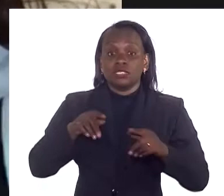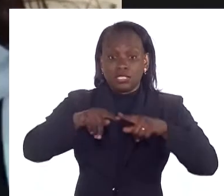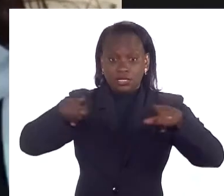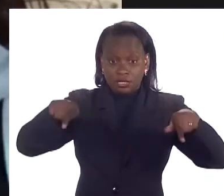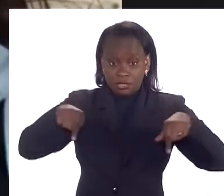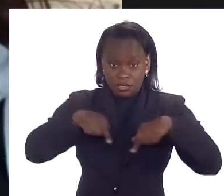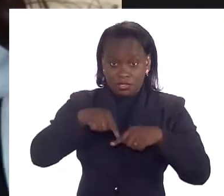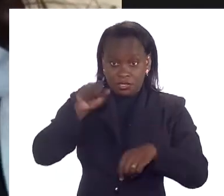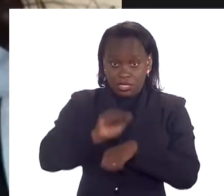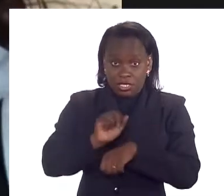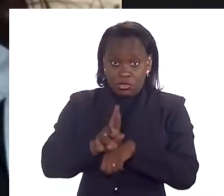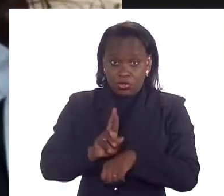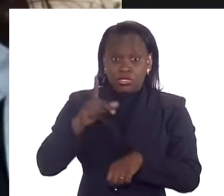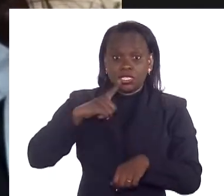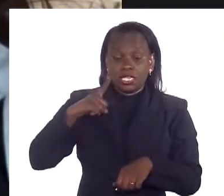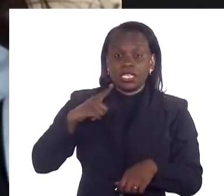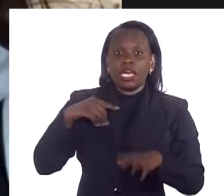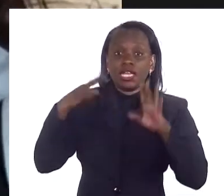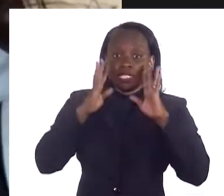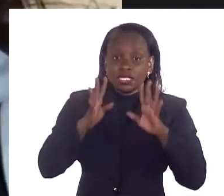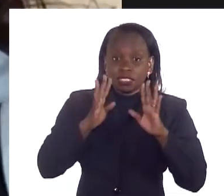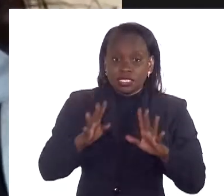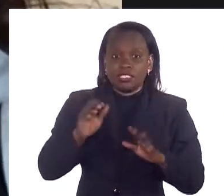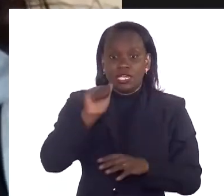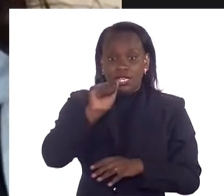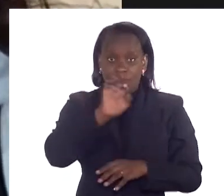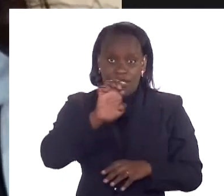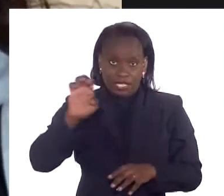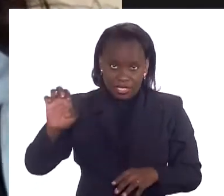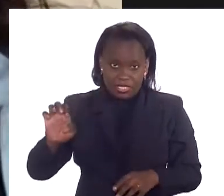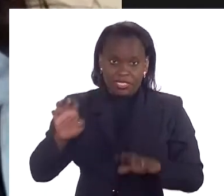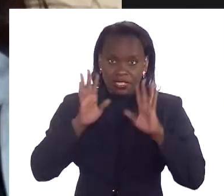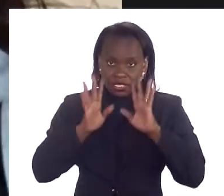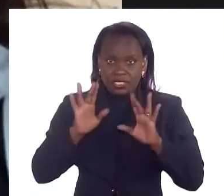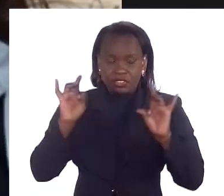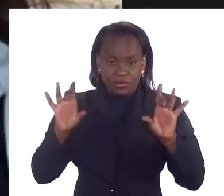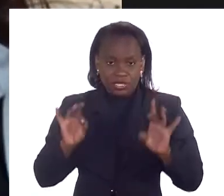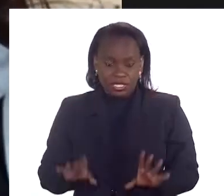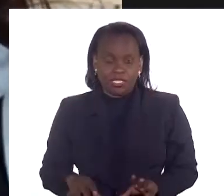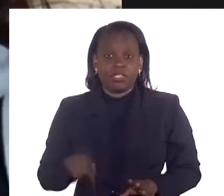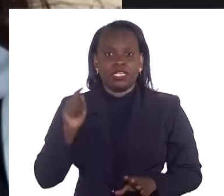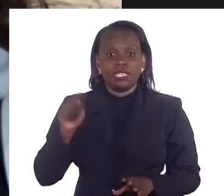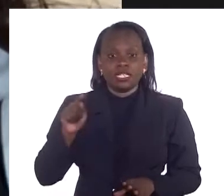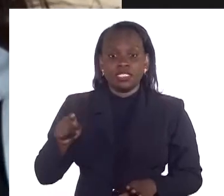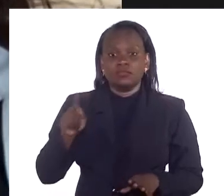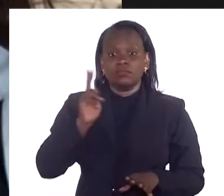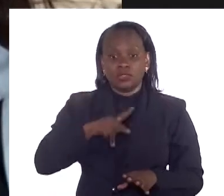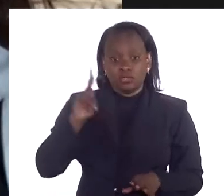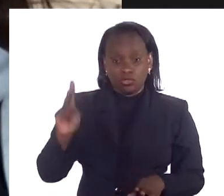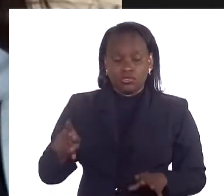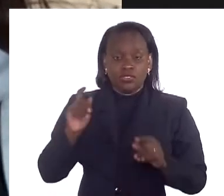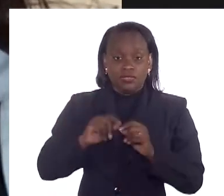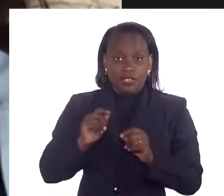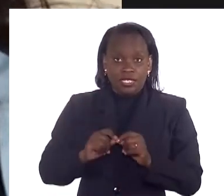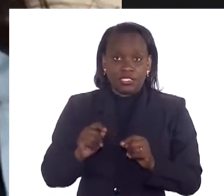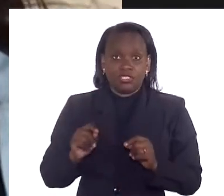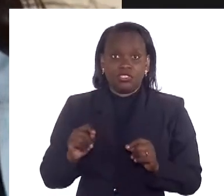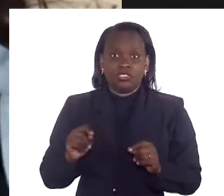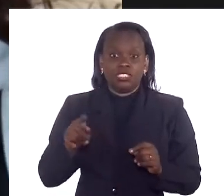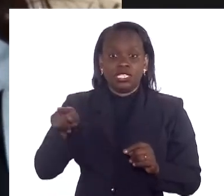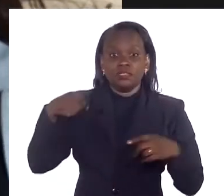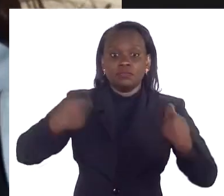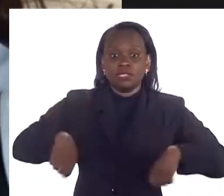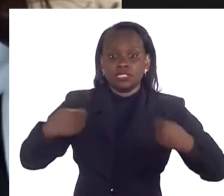das salas de recursos é onde acontece o atendimento educacional especializado. E esse é um atendimento que o professor faz com